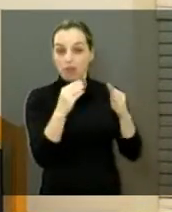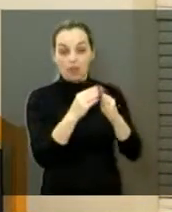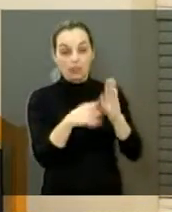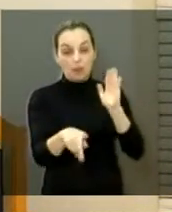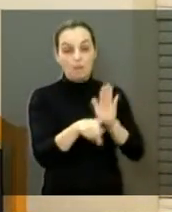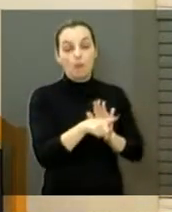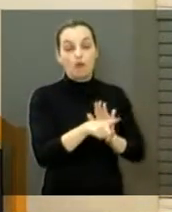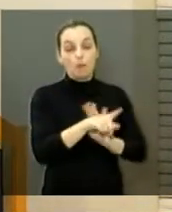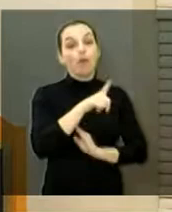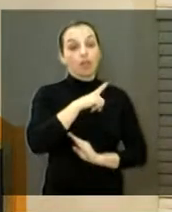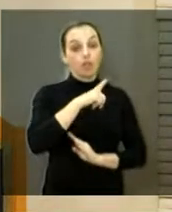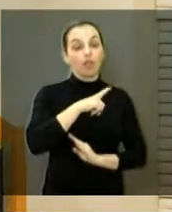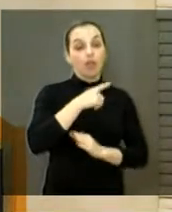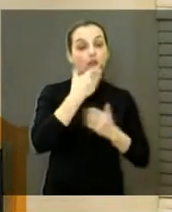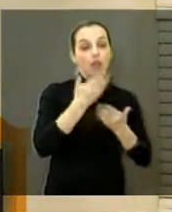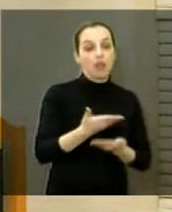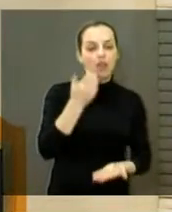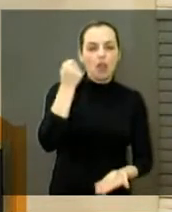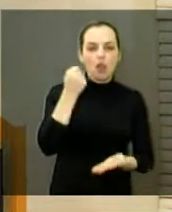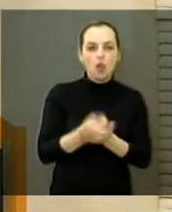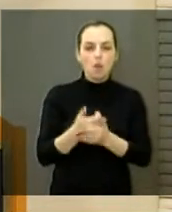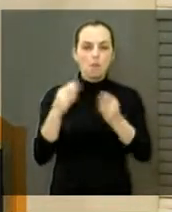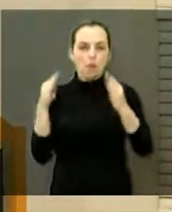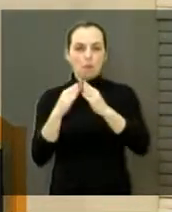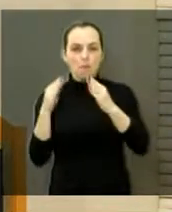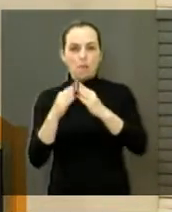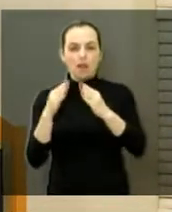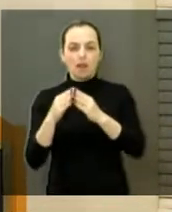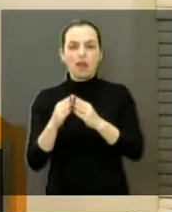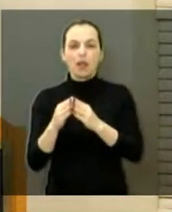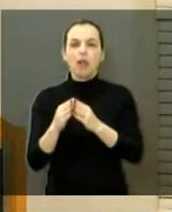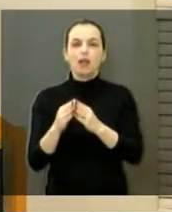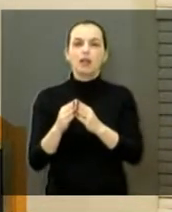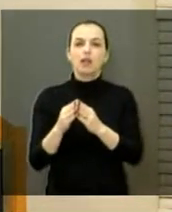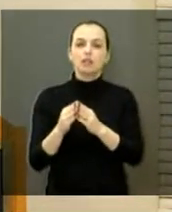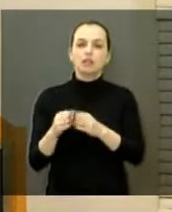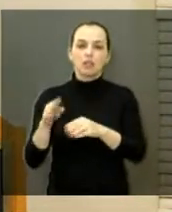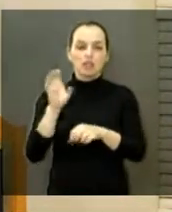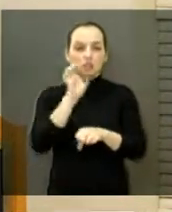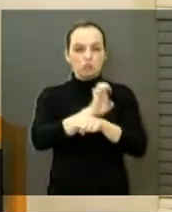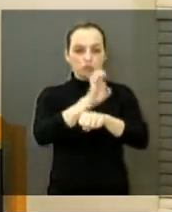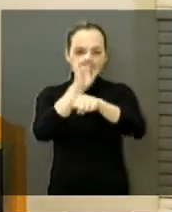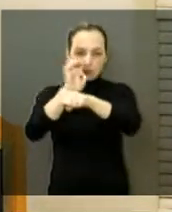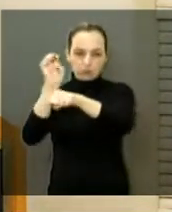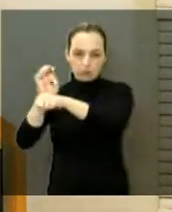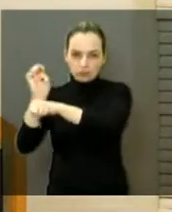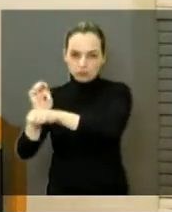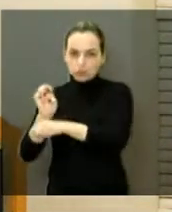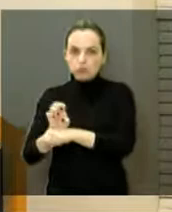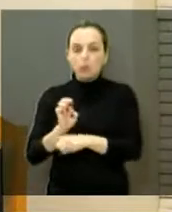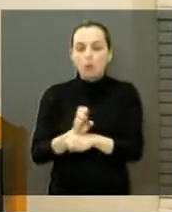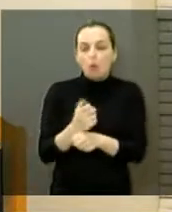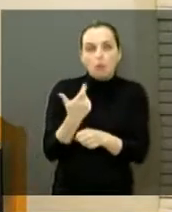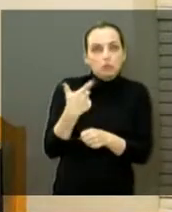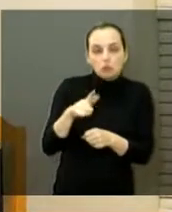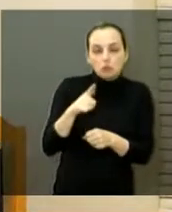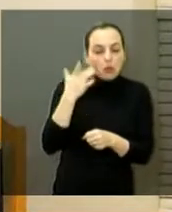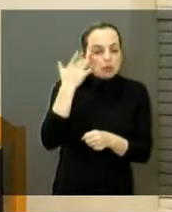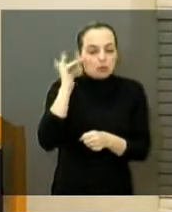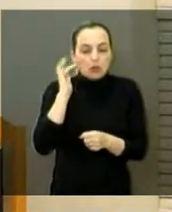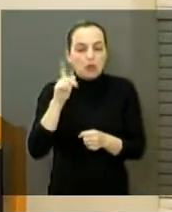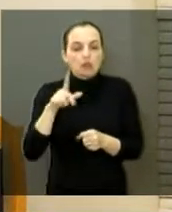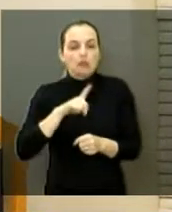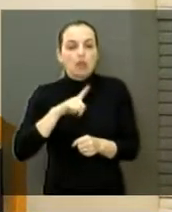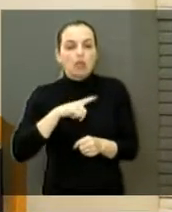E tem pessoas que compram a casa num estado, pela Minha Casa Minha Vida, compram em outro estado, não sei se não tem uma triagem, uma malha fina, que